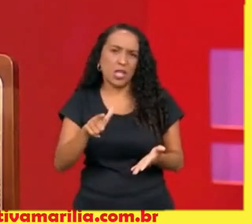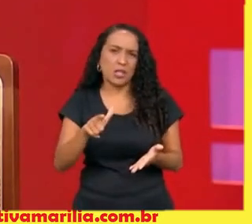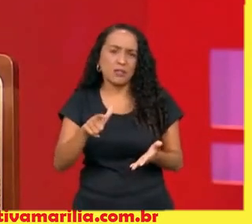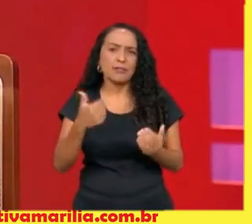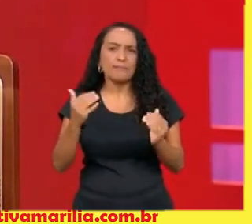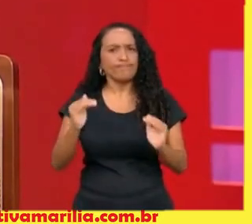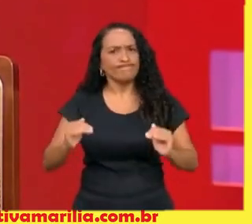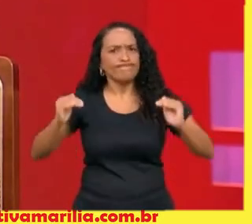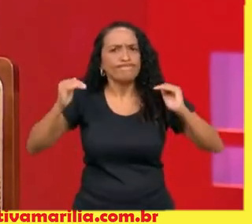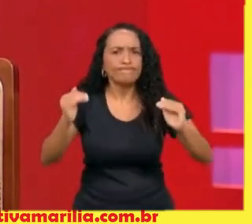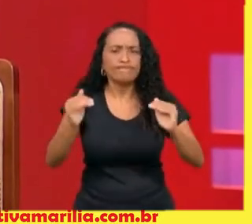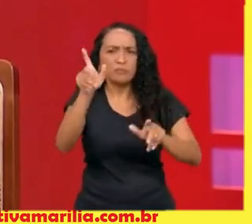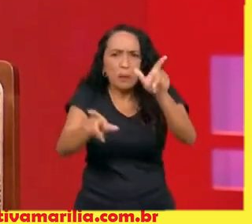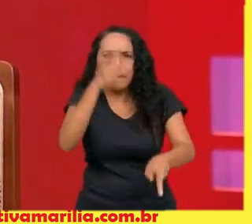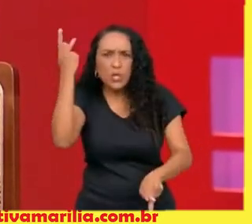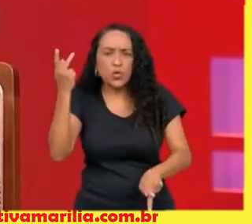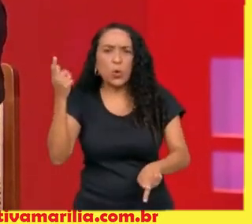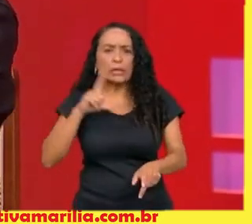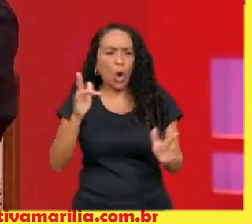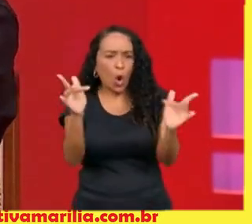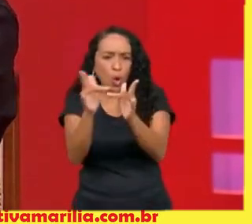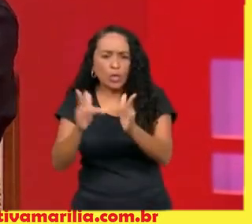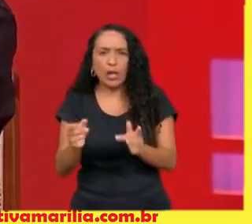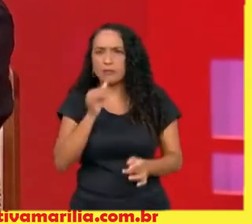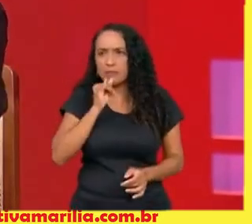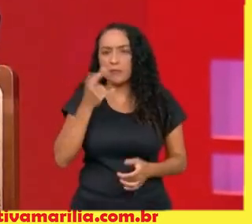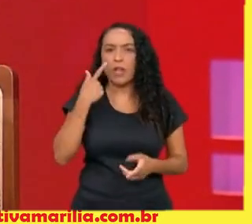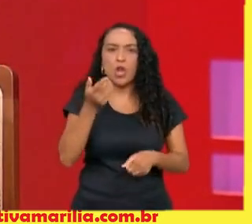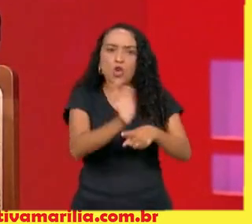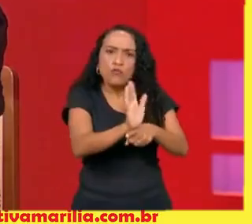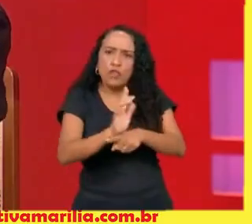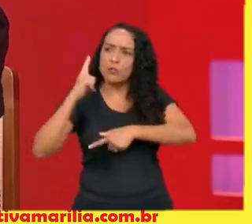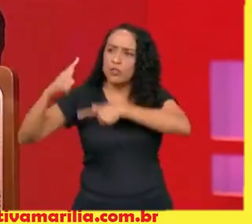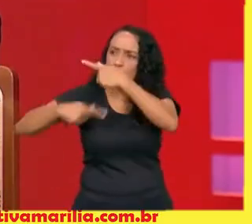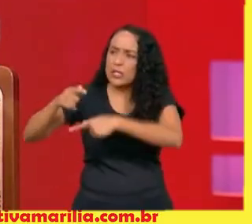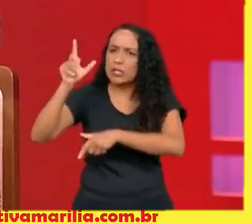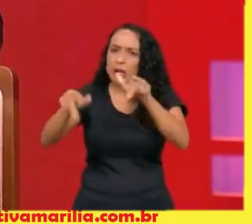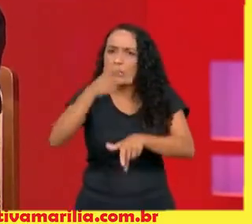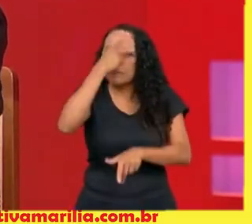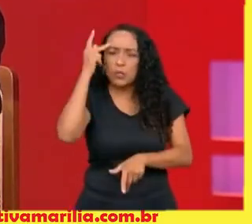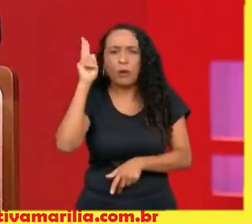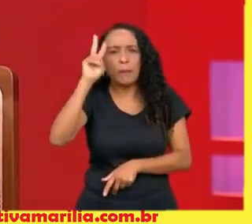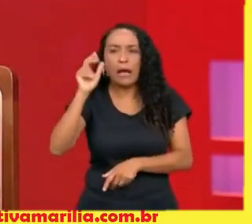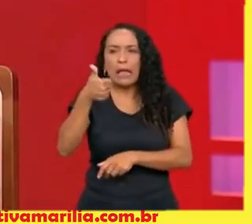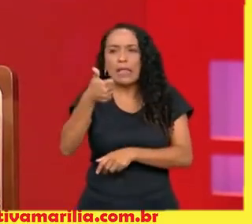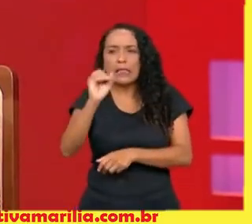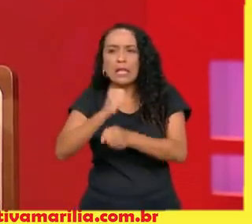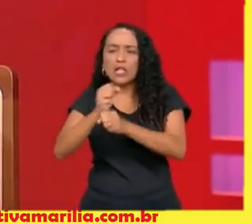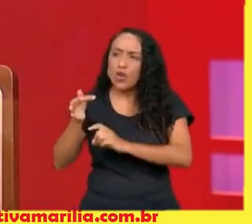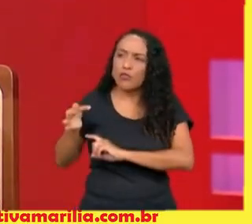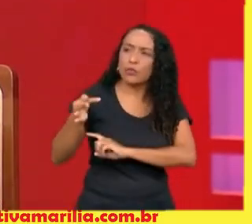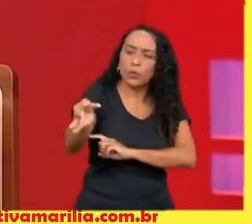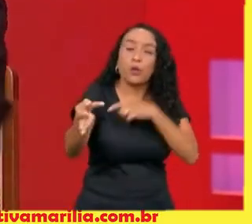assim, de muita gente entrar em contato com aquilo e virar, por exemplo, o filme de uma geração, das pessoas lembrarem daqui a 10 anos e falar, pô, ali